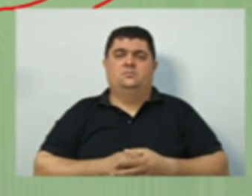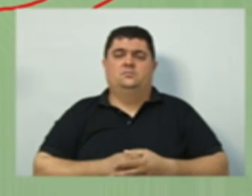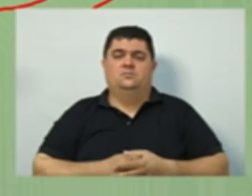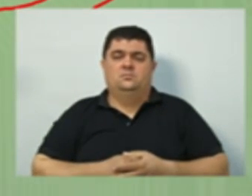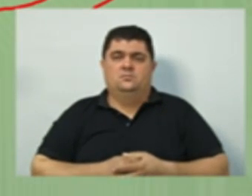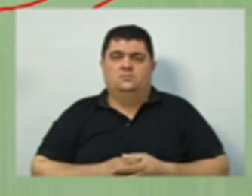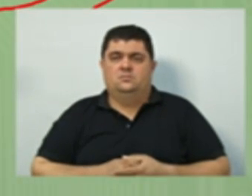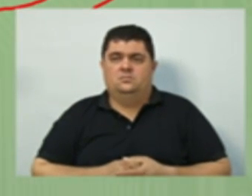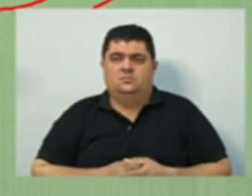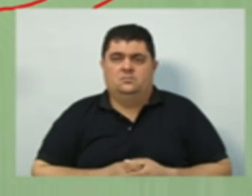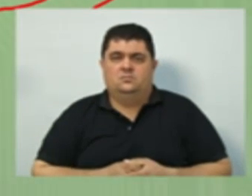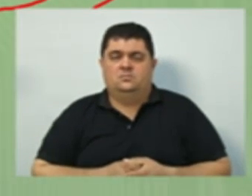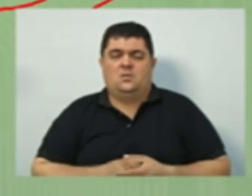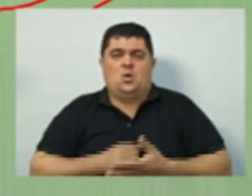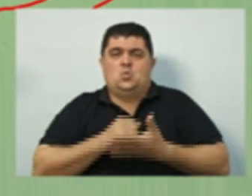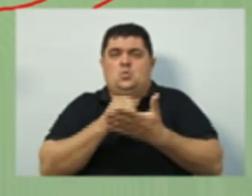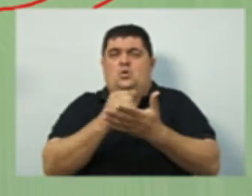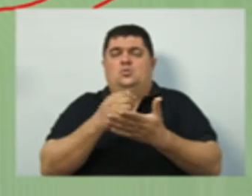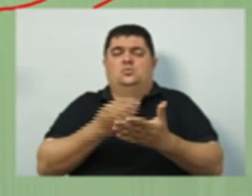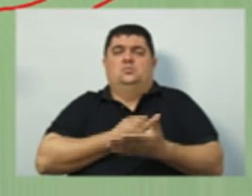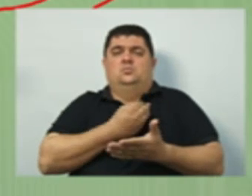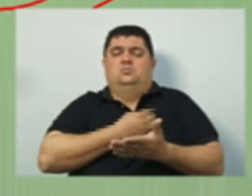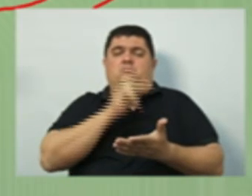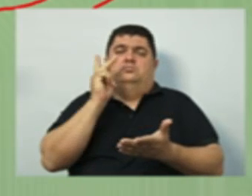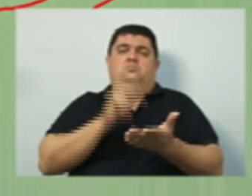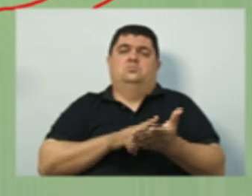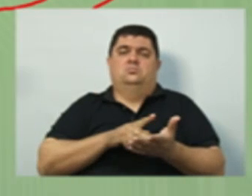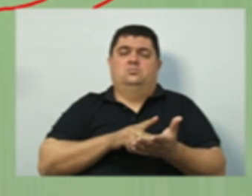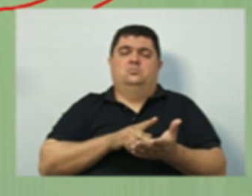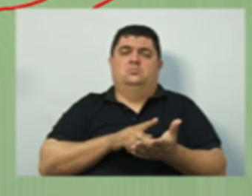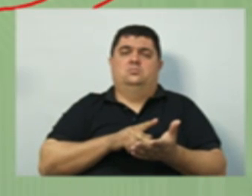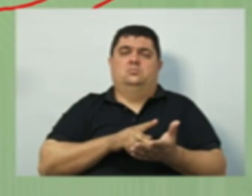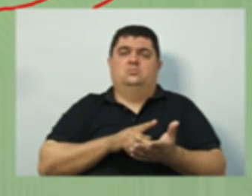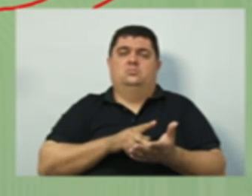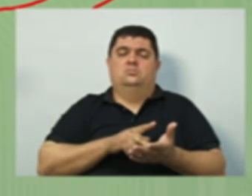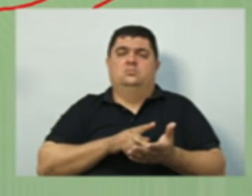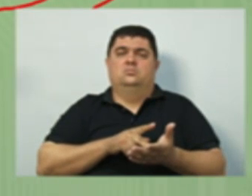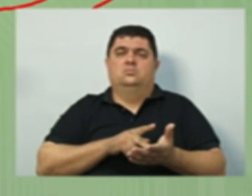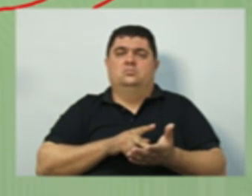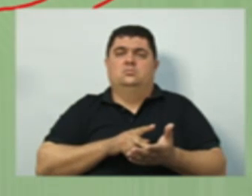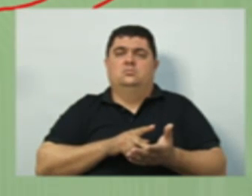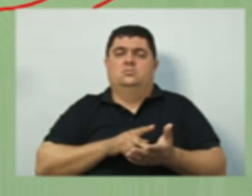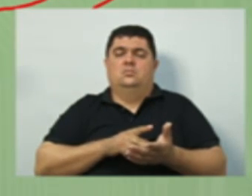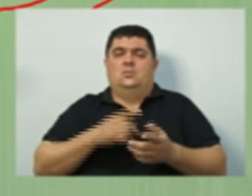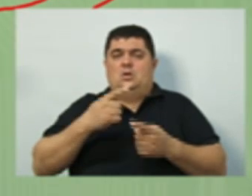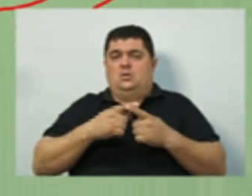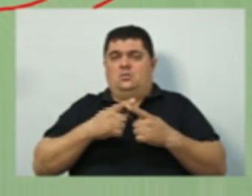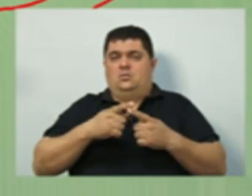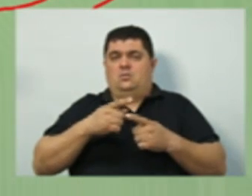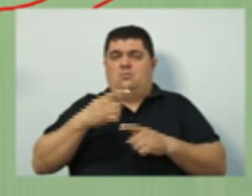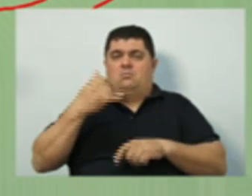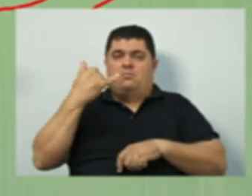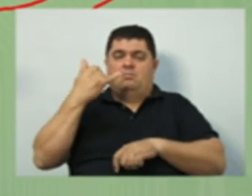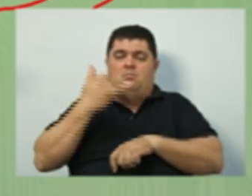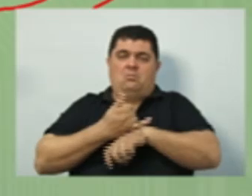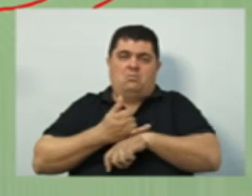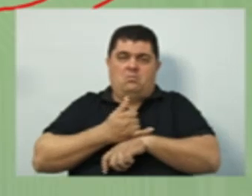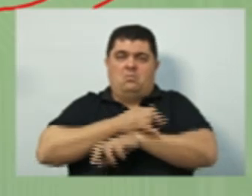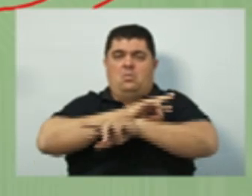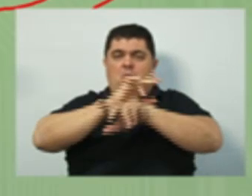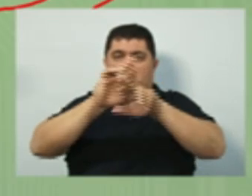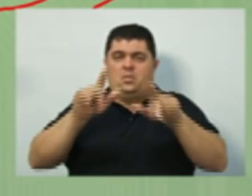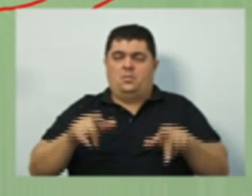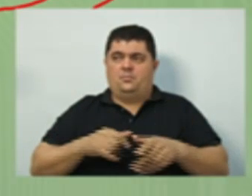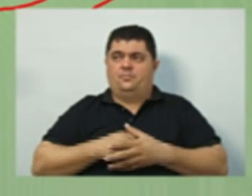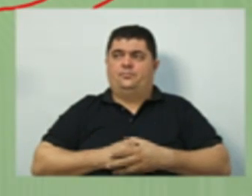não ajuda você a viver plenamente. Trabalho sobre o peso de ferros. Vamos para